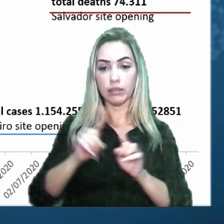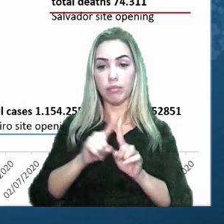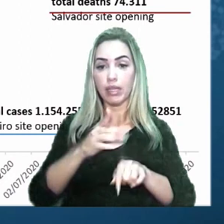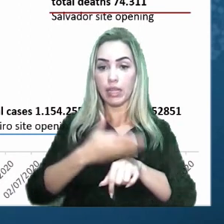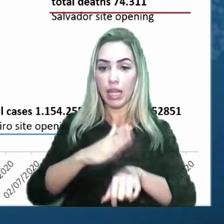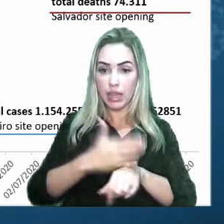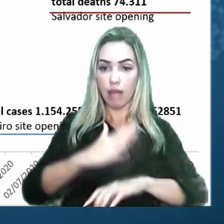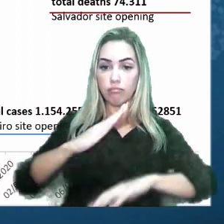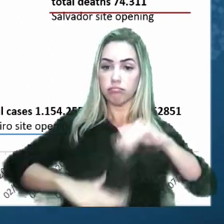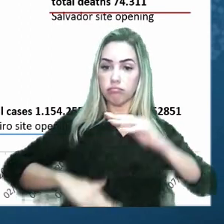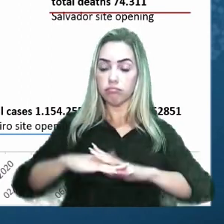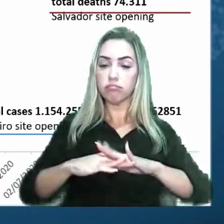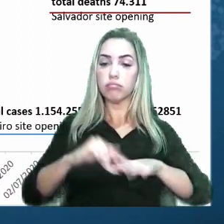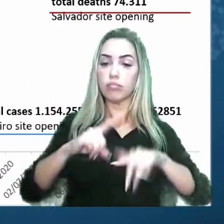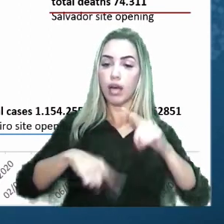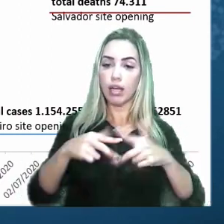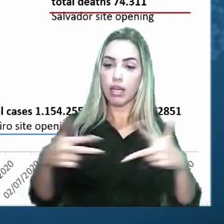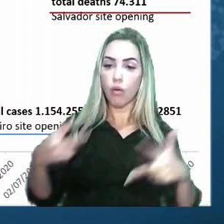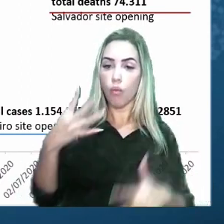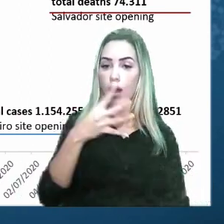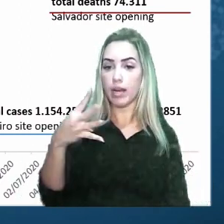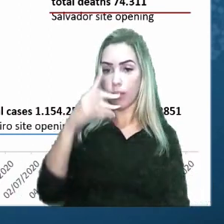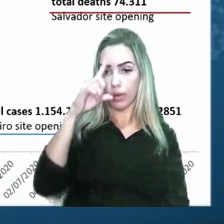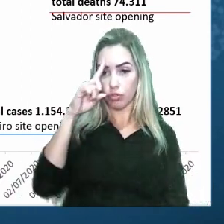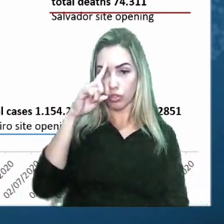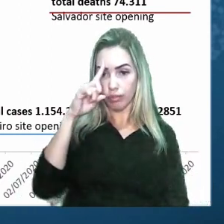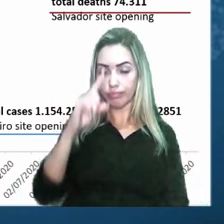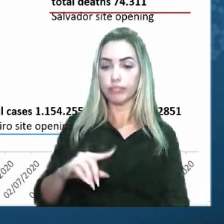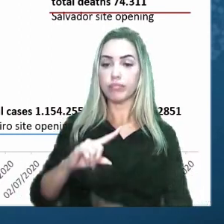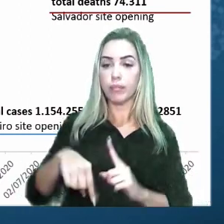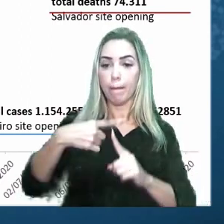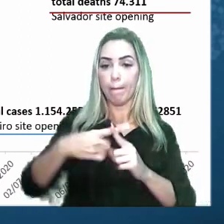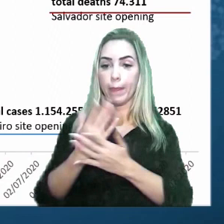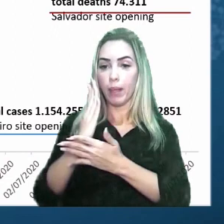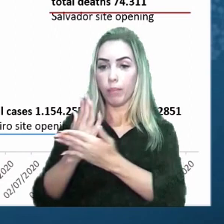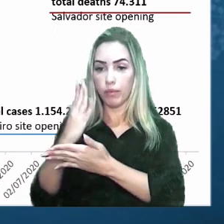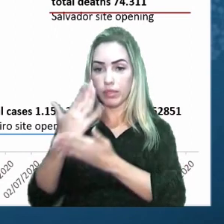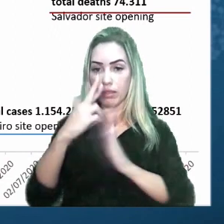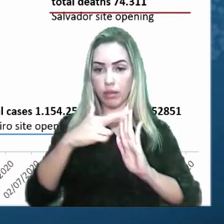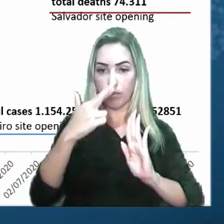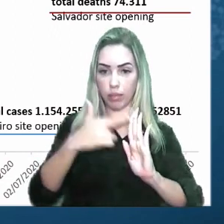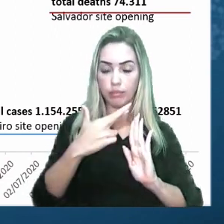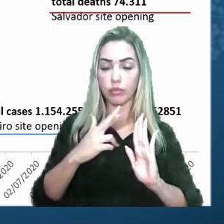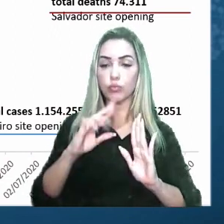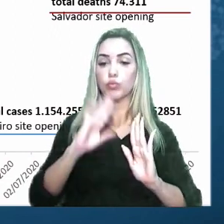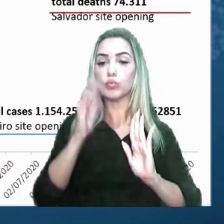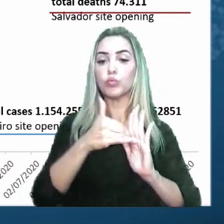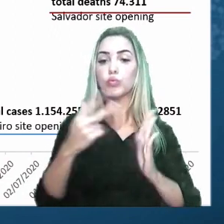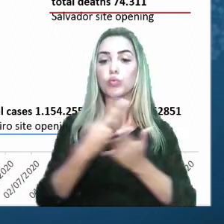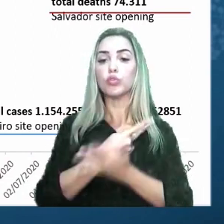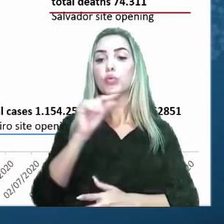e começar um estudo em 44 dias, além de todas as aprovações regulatórias. E tudo isso correndo